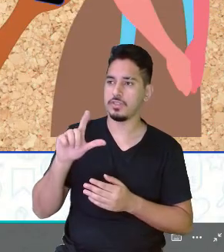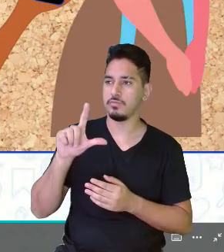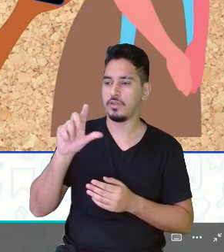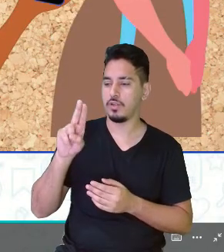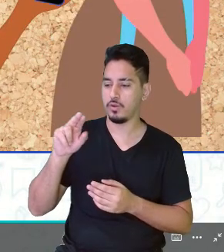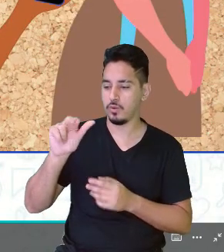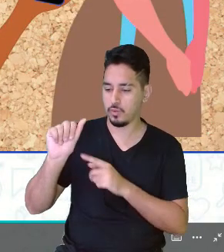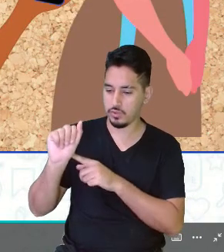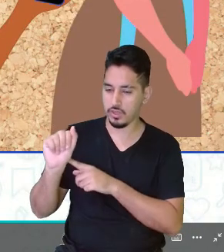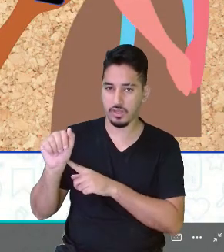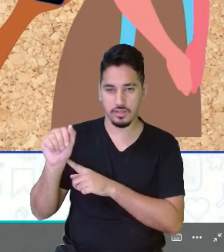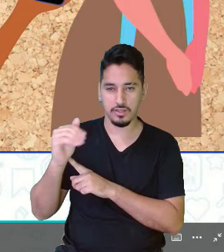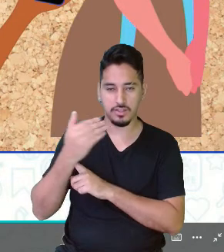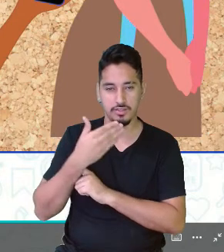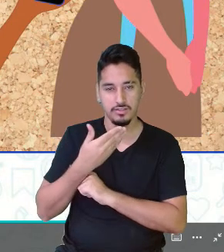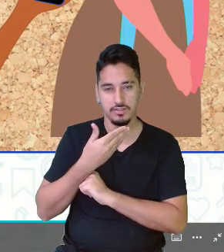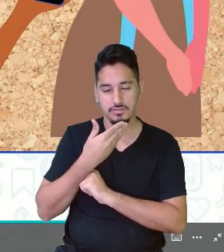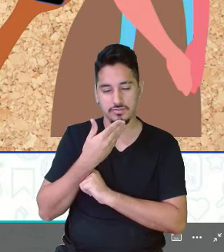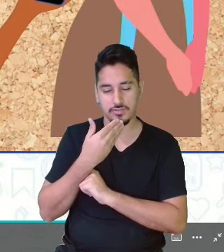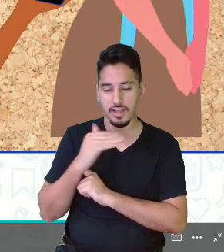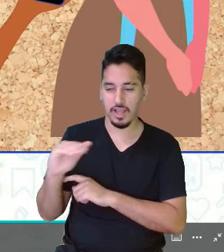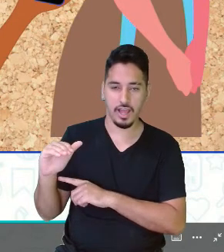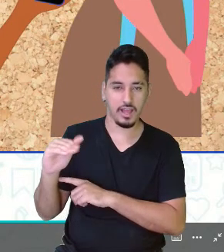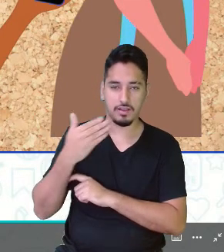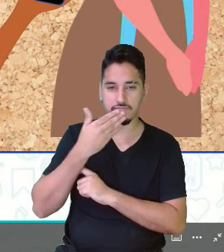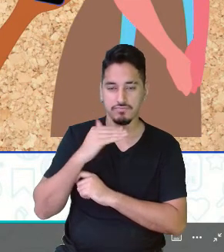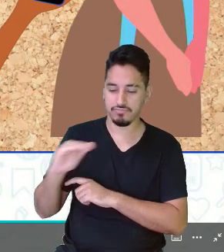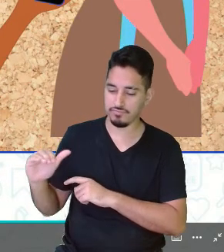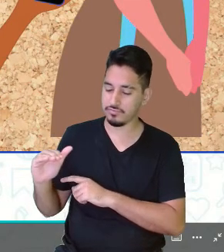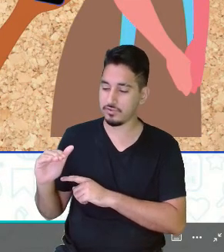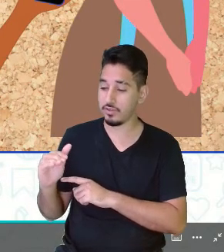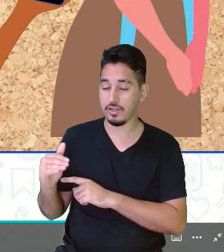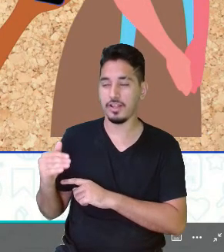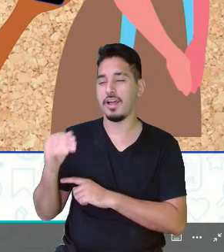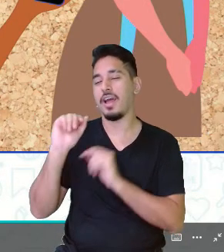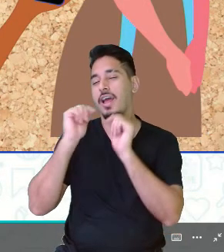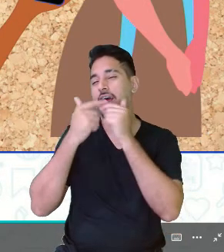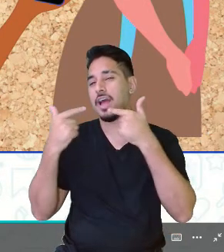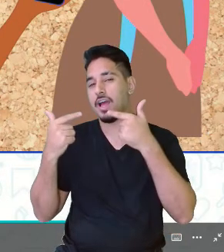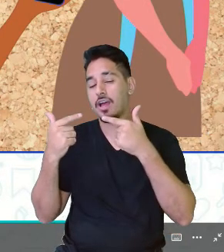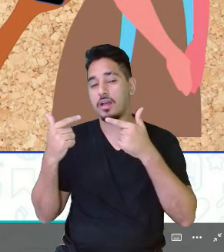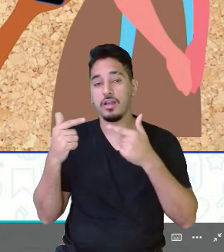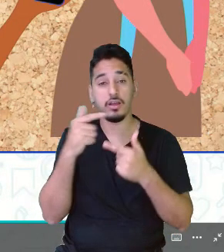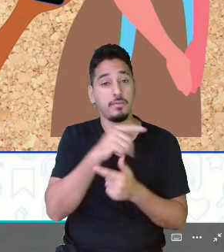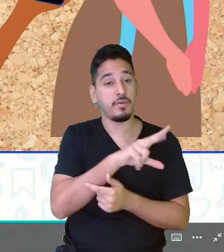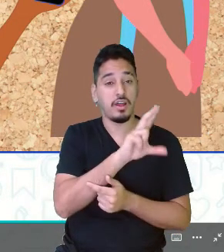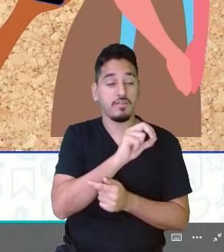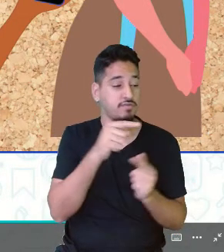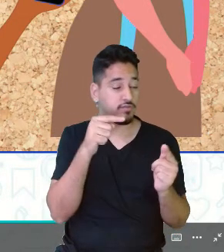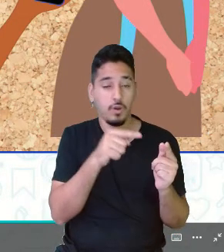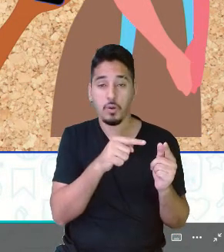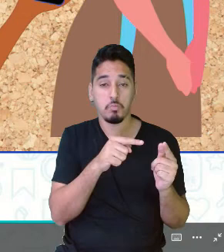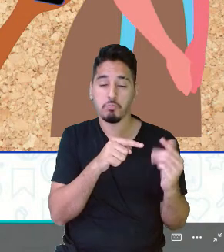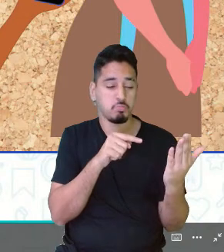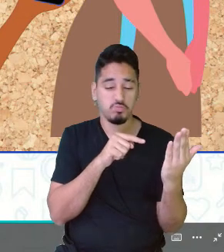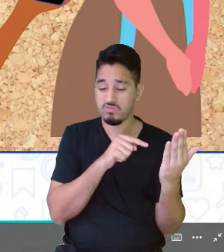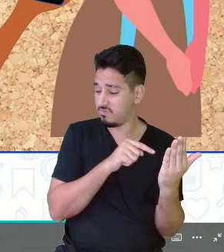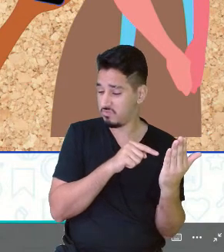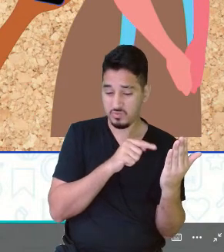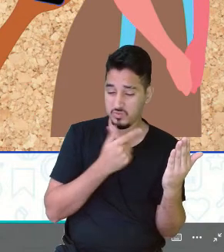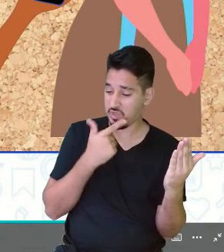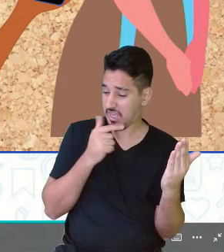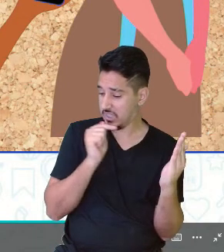meme foi engraçadíssimo, para a Mônica não fez sentido. E por que isso? Porque elas não compartilham os